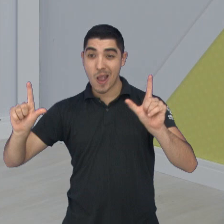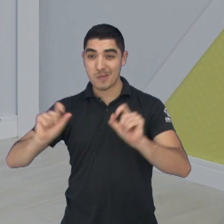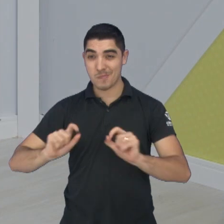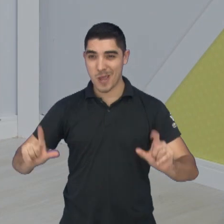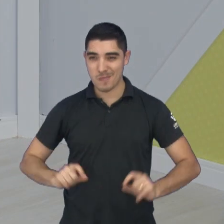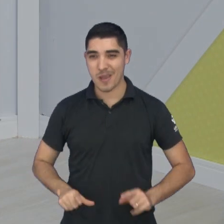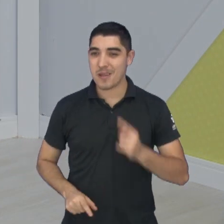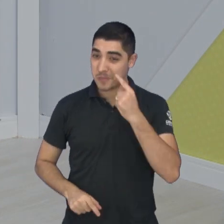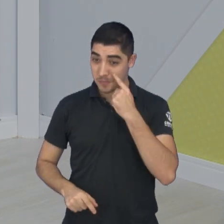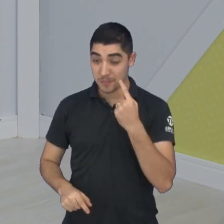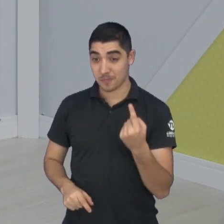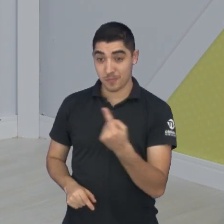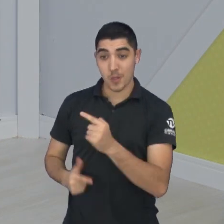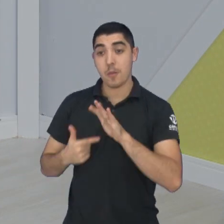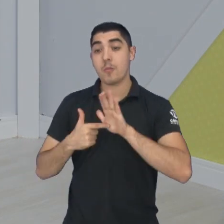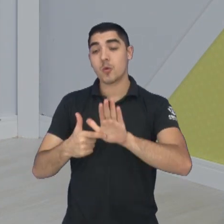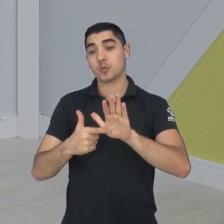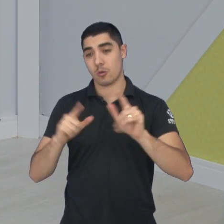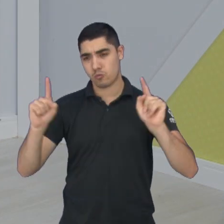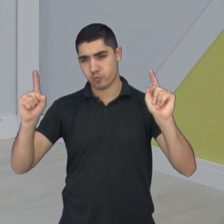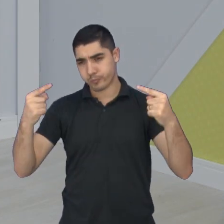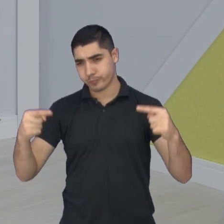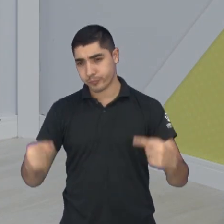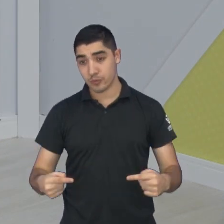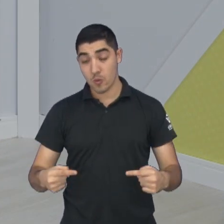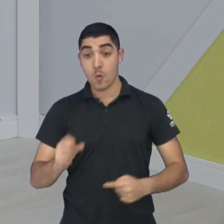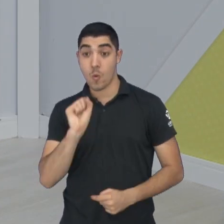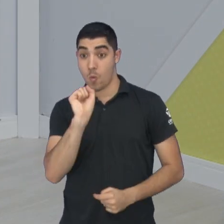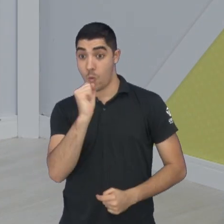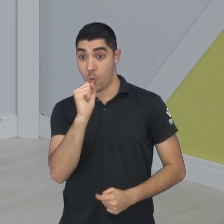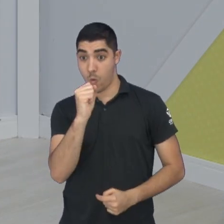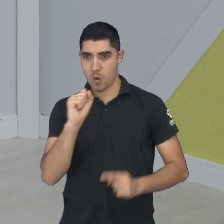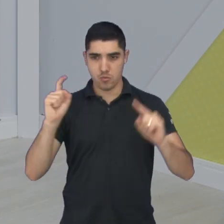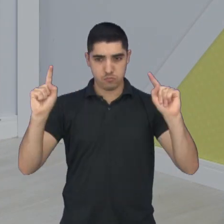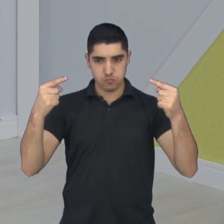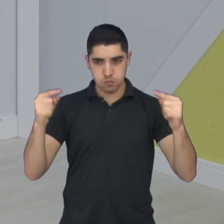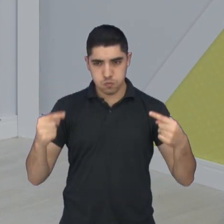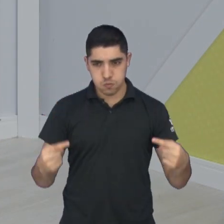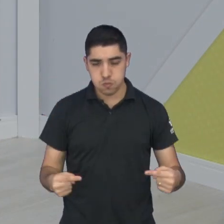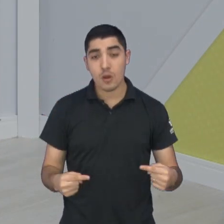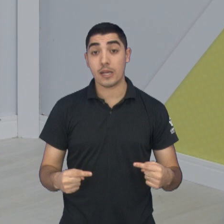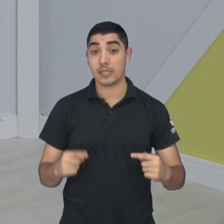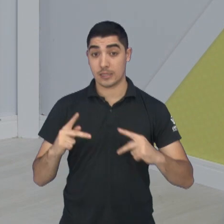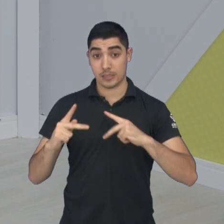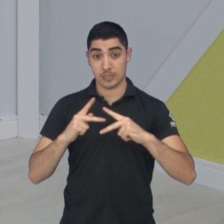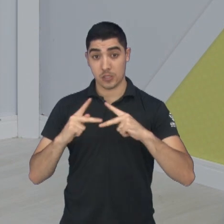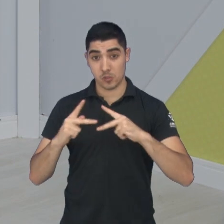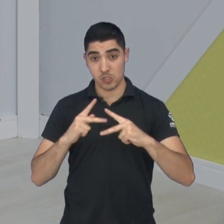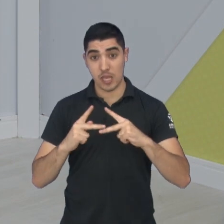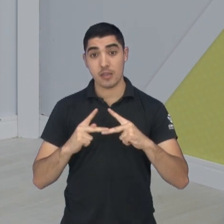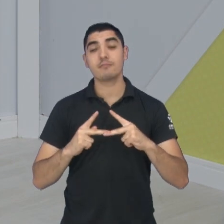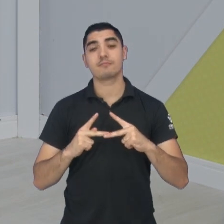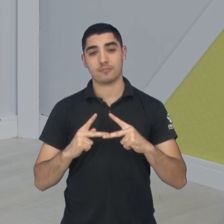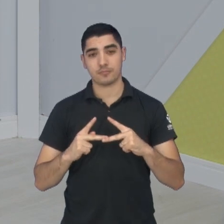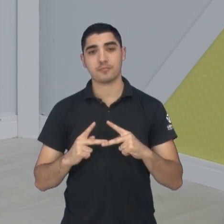pra gente aqui os jogos do São José, os 8 primeiros jogos deste Farmaconde Vôlei São José, que